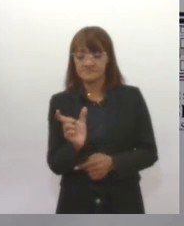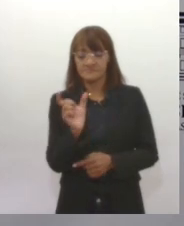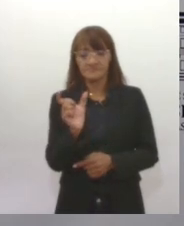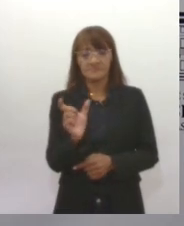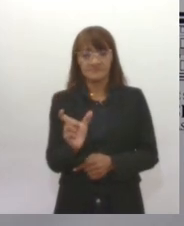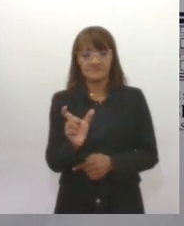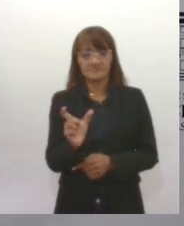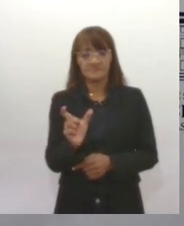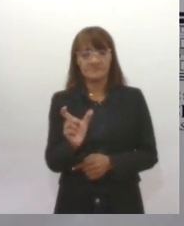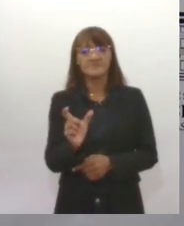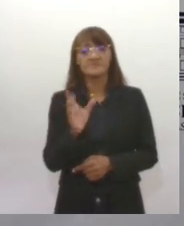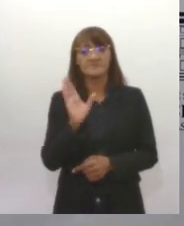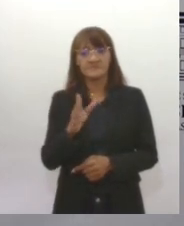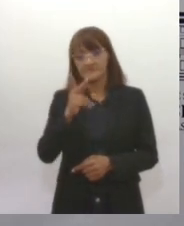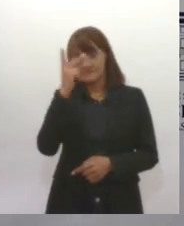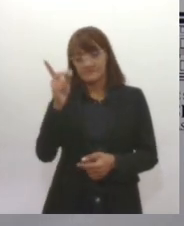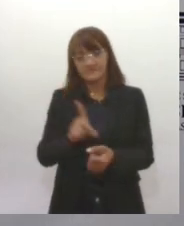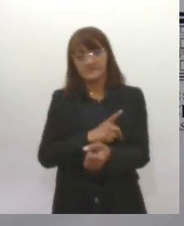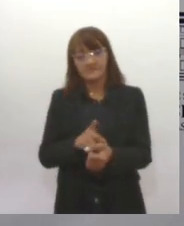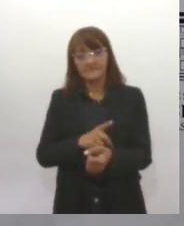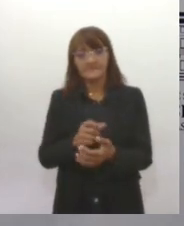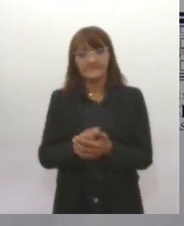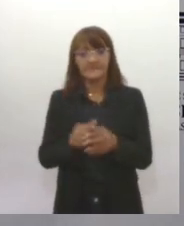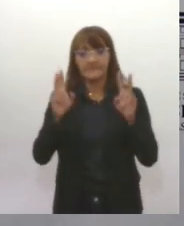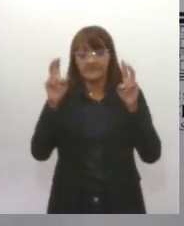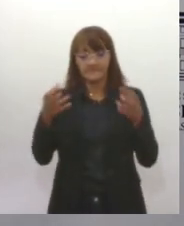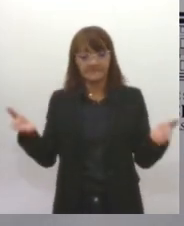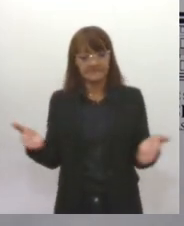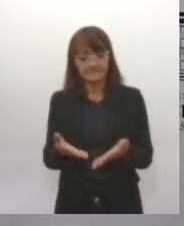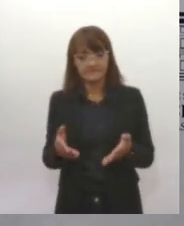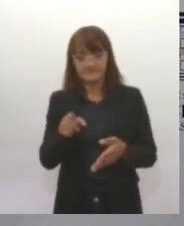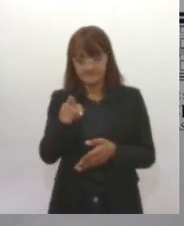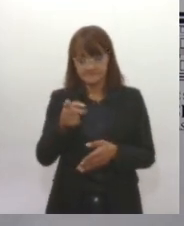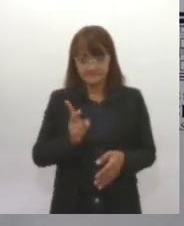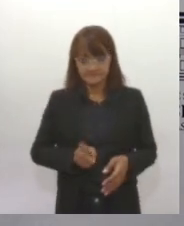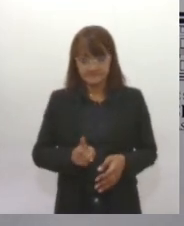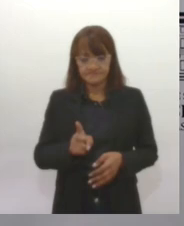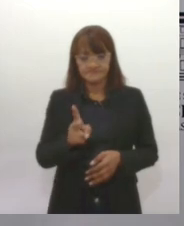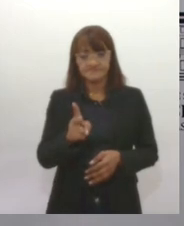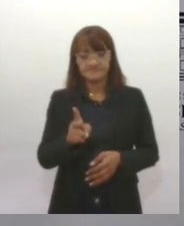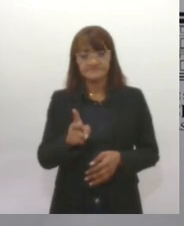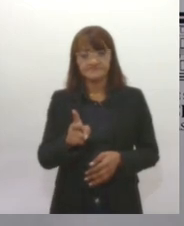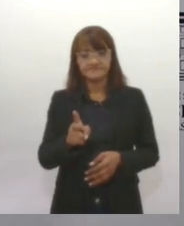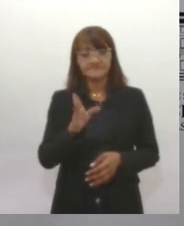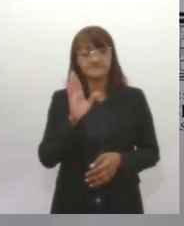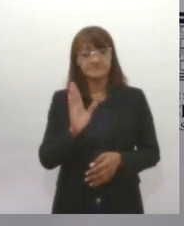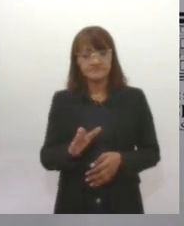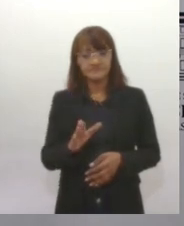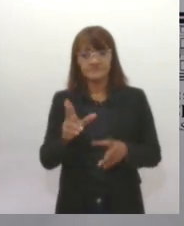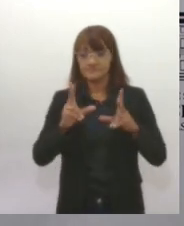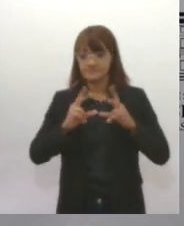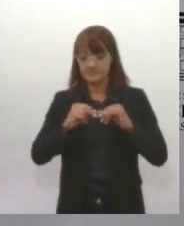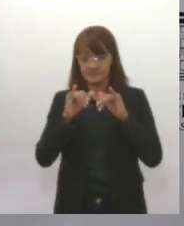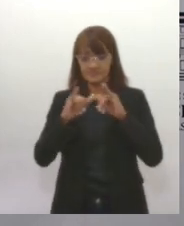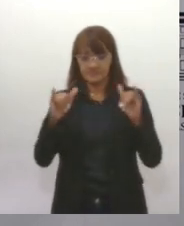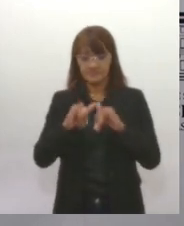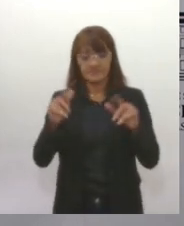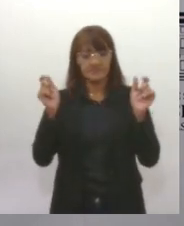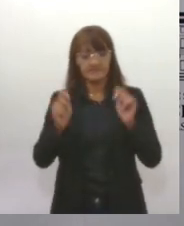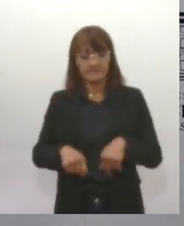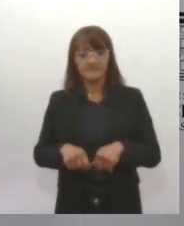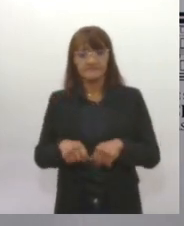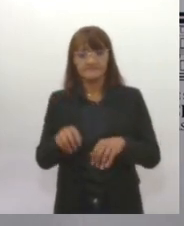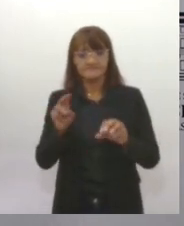os principais assuntos no dia de hoje. Se você quiser continuar sendo muito bem informado, pode seguir a TV Alese nas redes sociais,